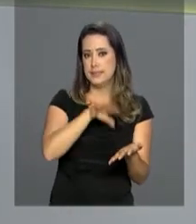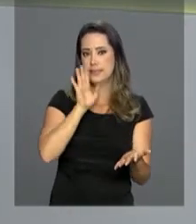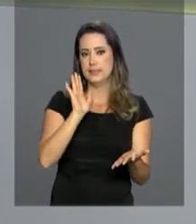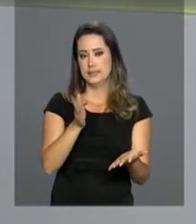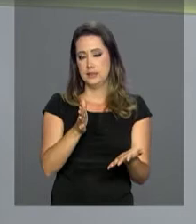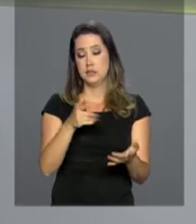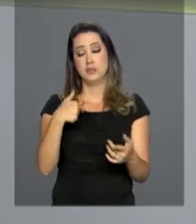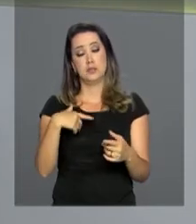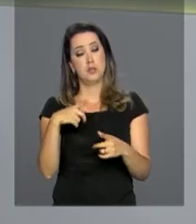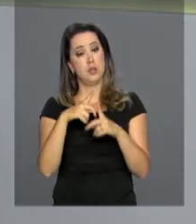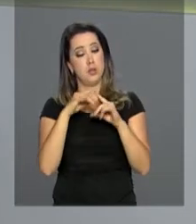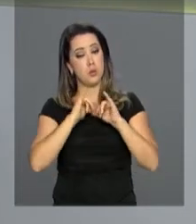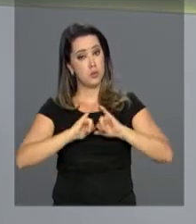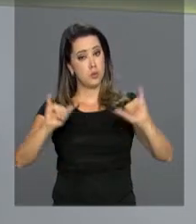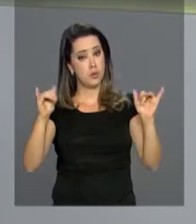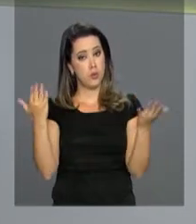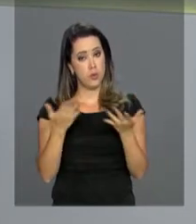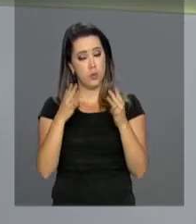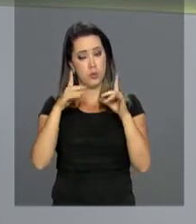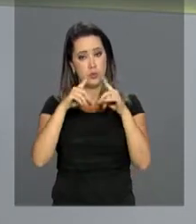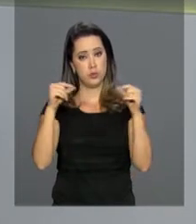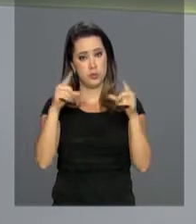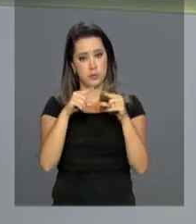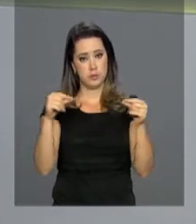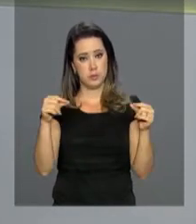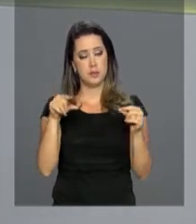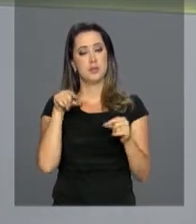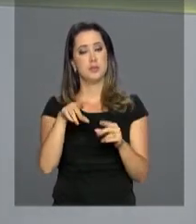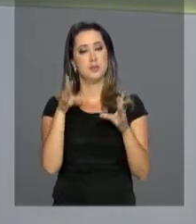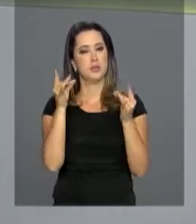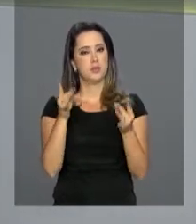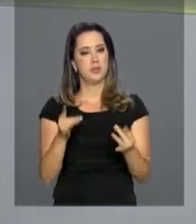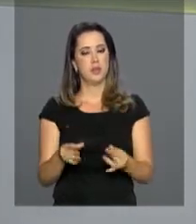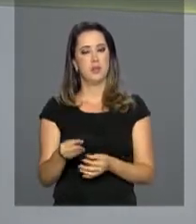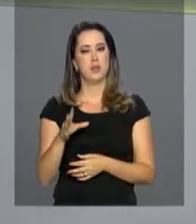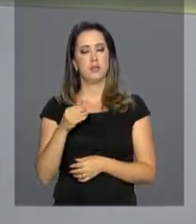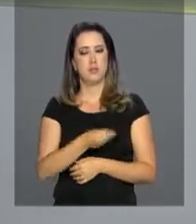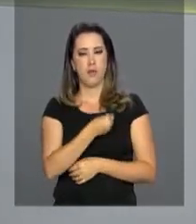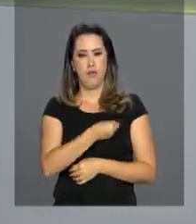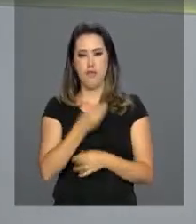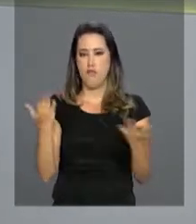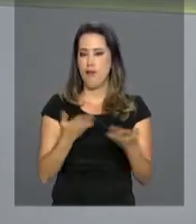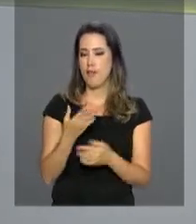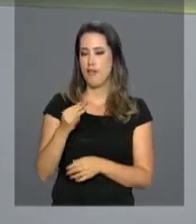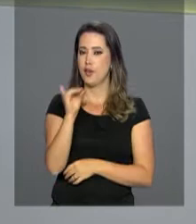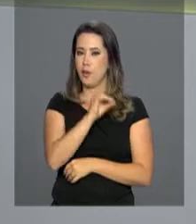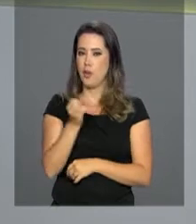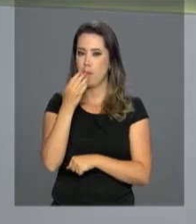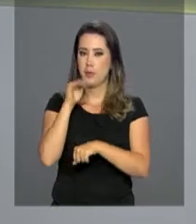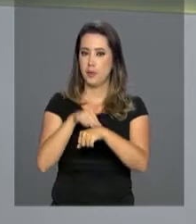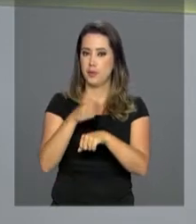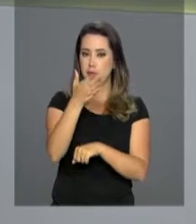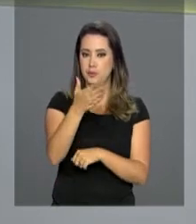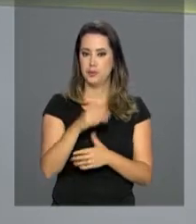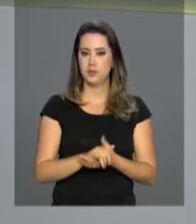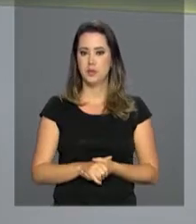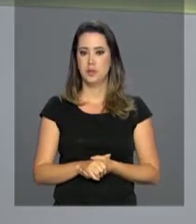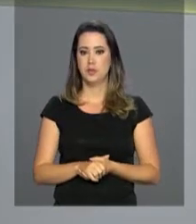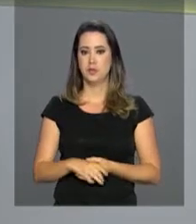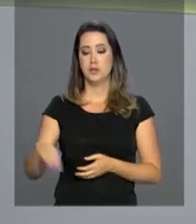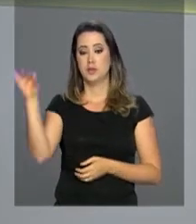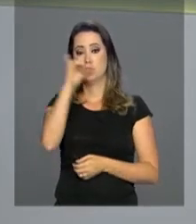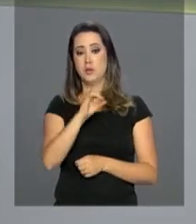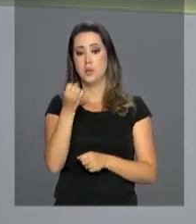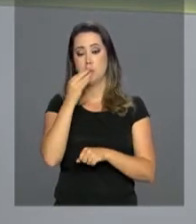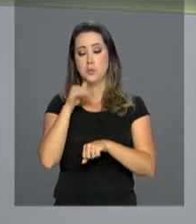quem tem os detalhes ao vivo pra gente é o repórter paulo la sálvia olá paulo boa noite pra você o ala